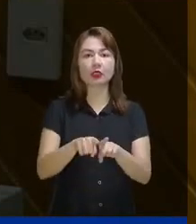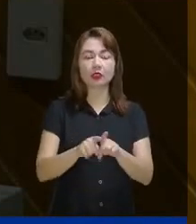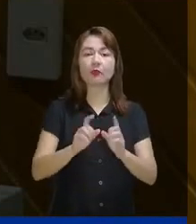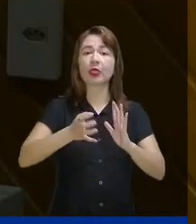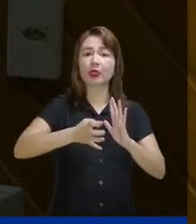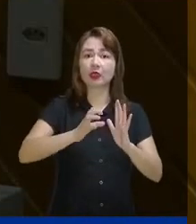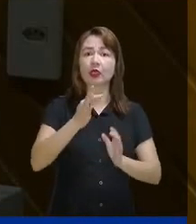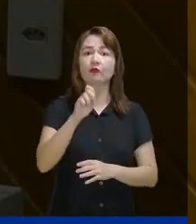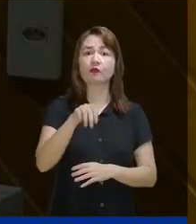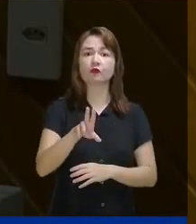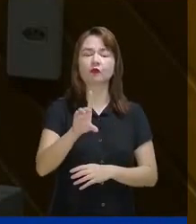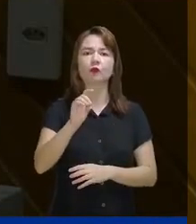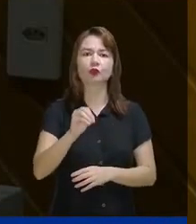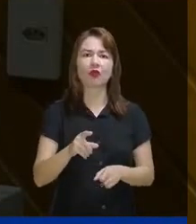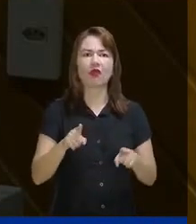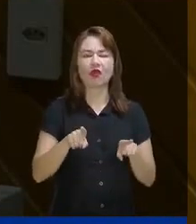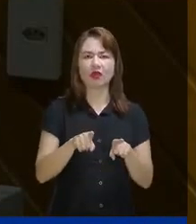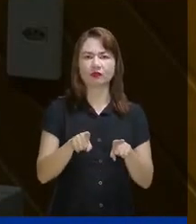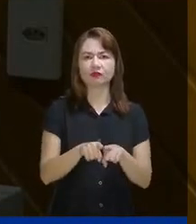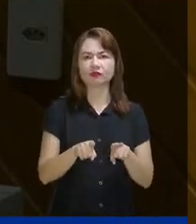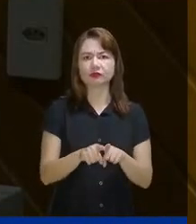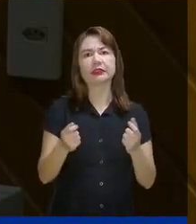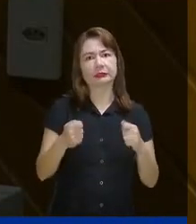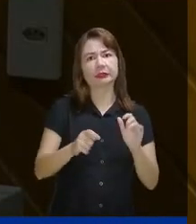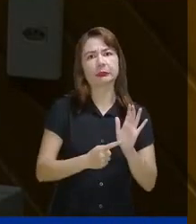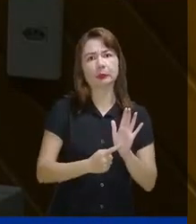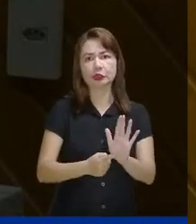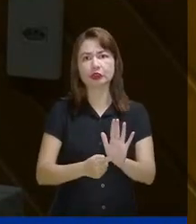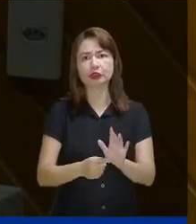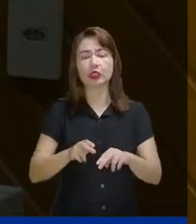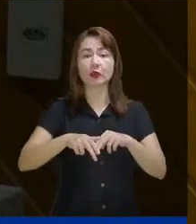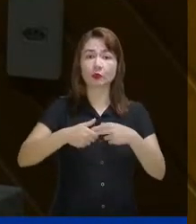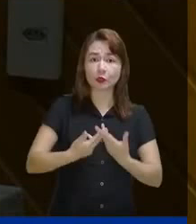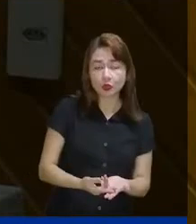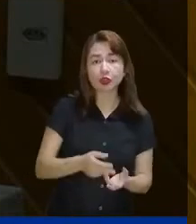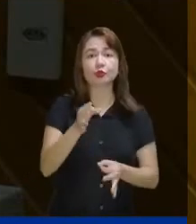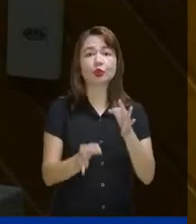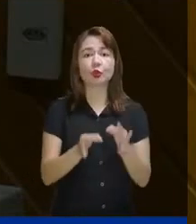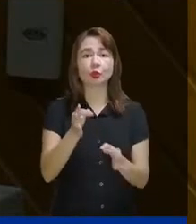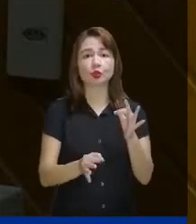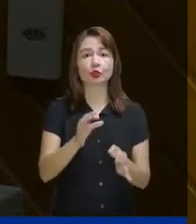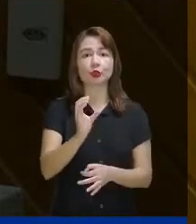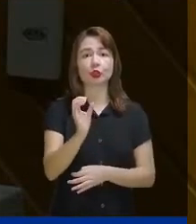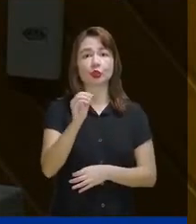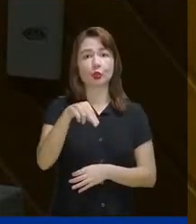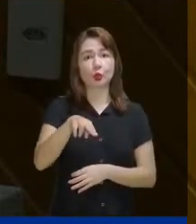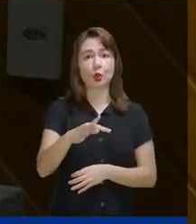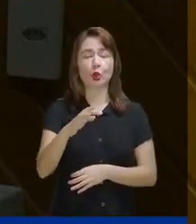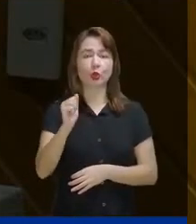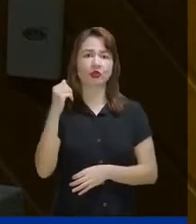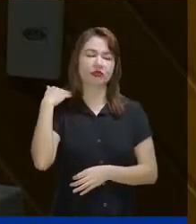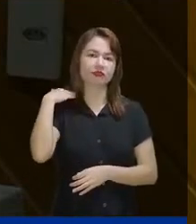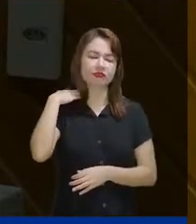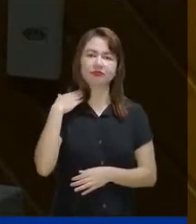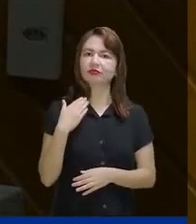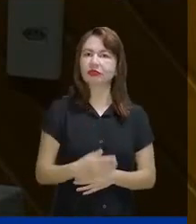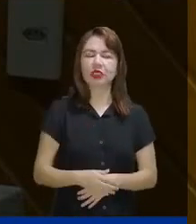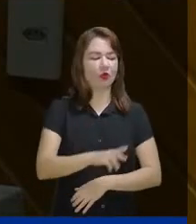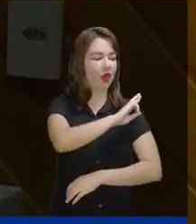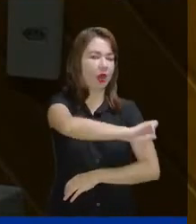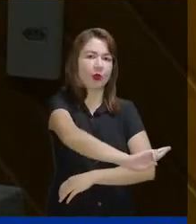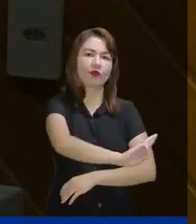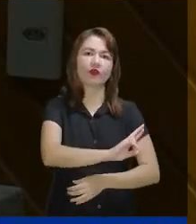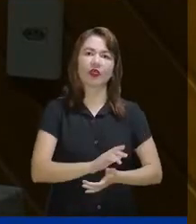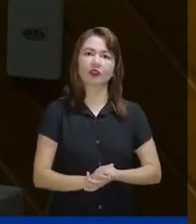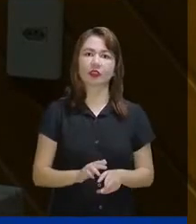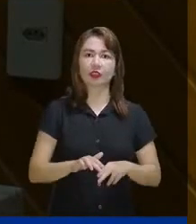recursos, irregularidades cuja gravidade seriam suficientes a ensejar o julgamento de contas como desaprovadas. Intimada